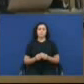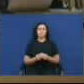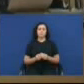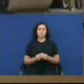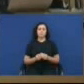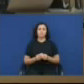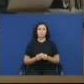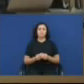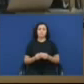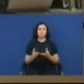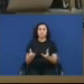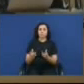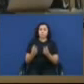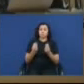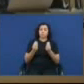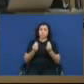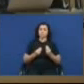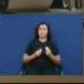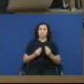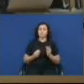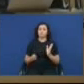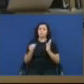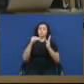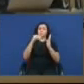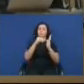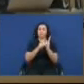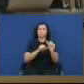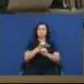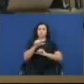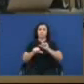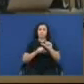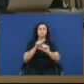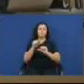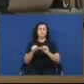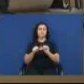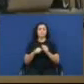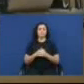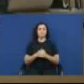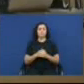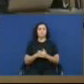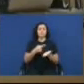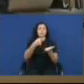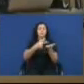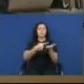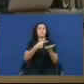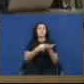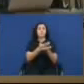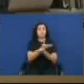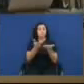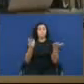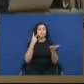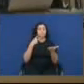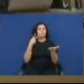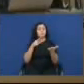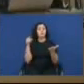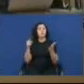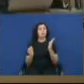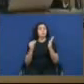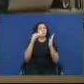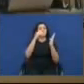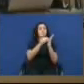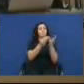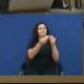A mesa recebe a presente emenda modificativa e comunica aos senhores vereadores que esta